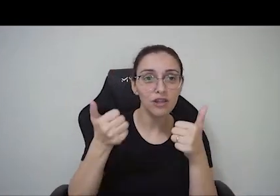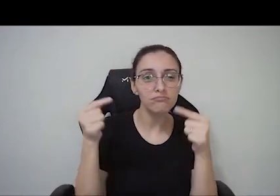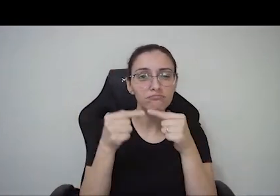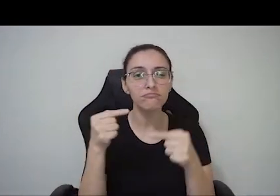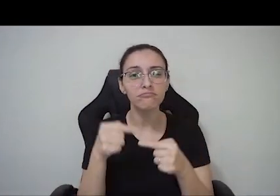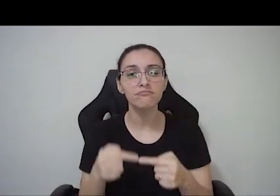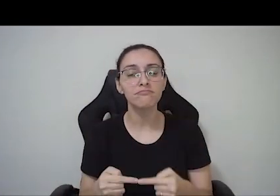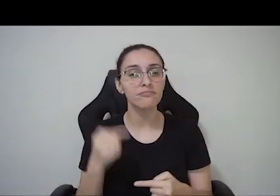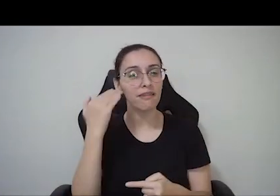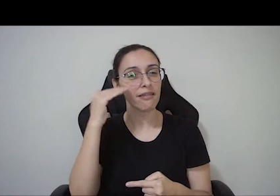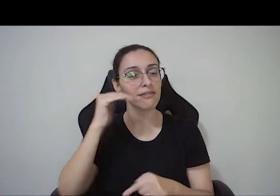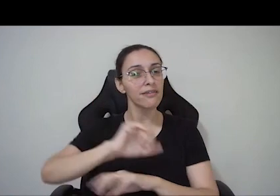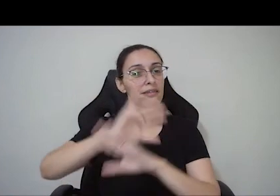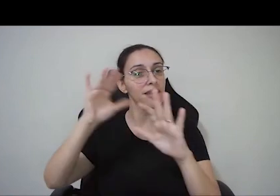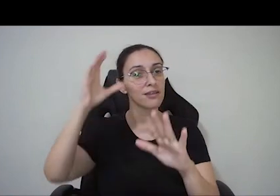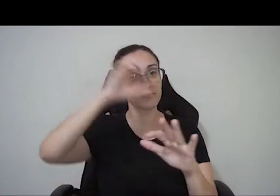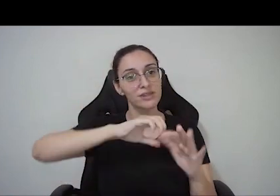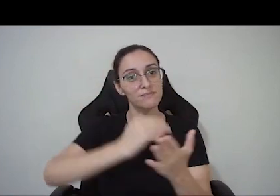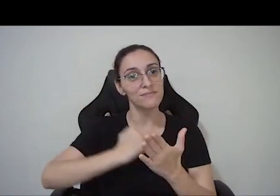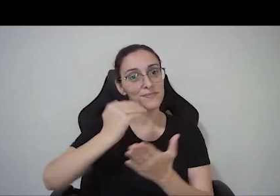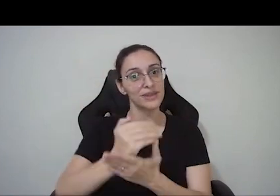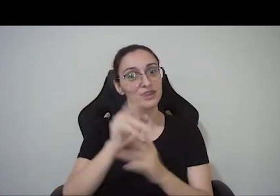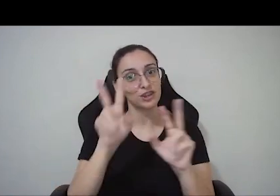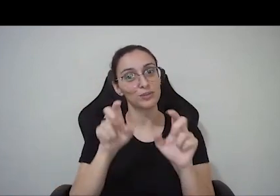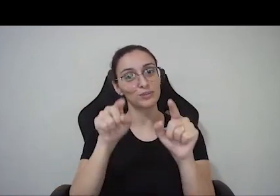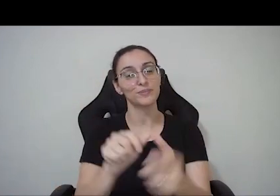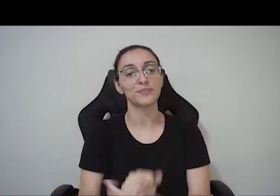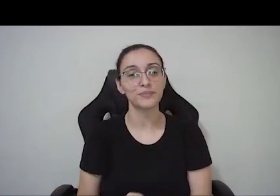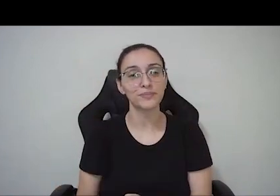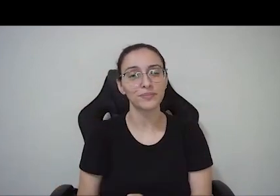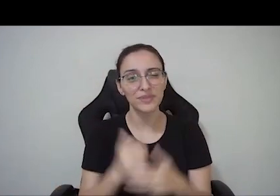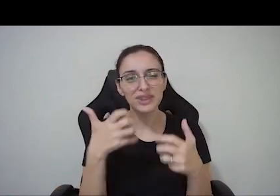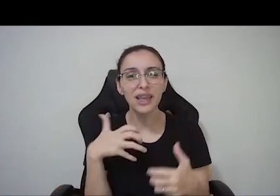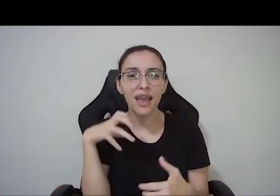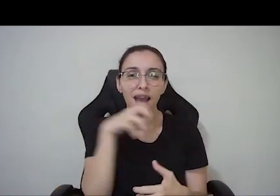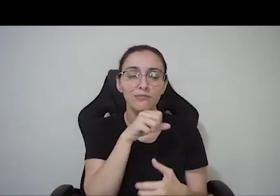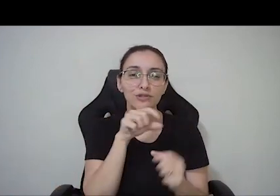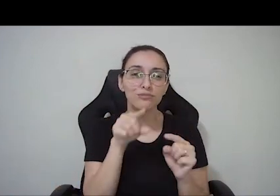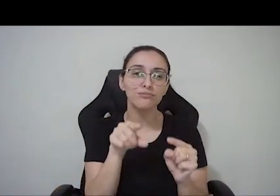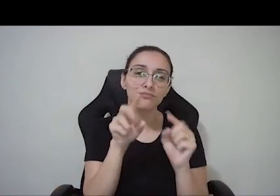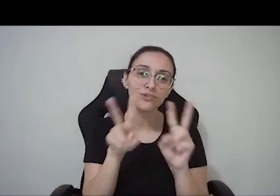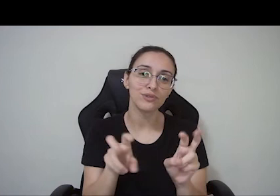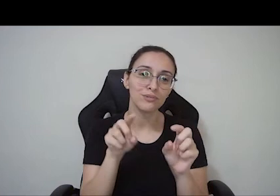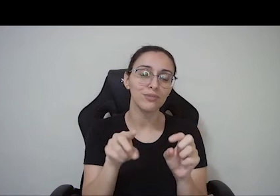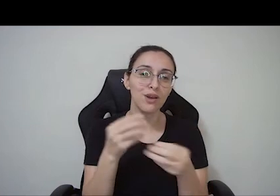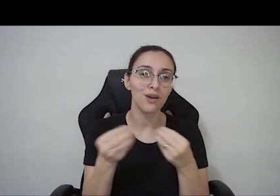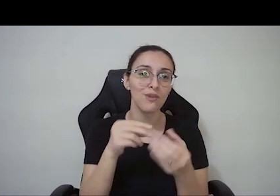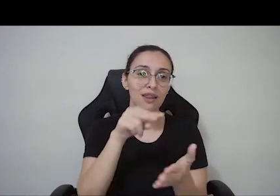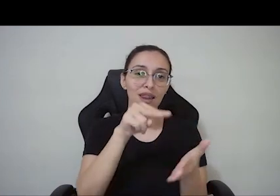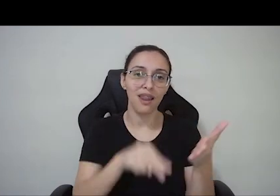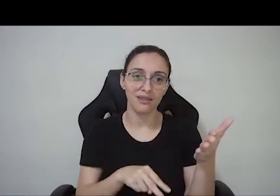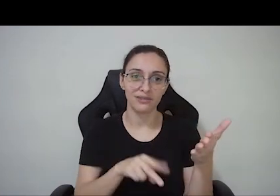entender, quer aprender mais sobre ela. E aí eu vou explicar rapidamente como é que se lê